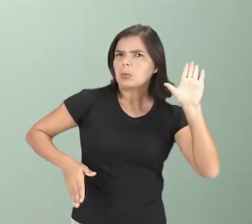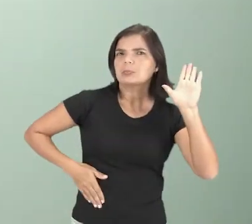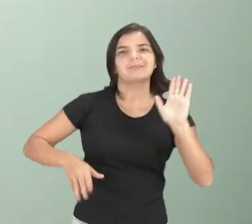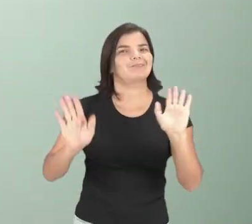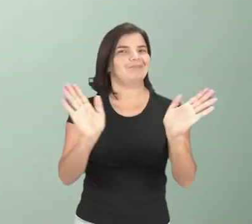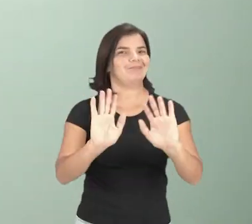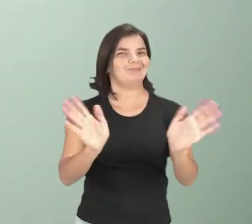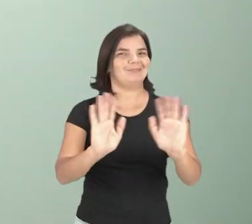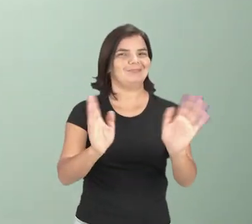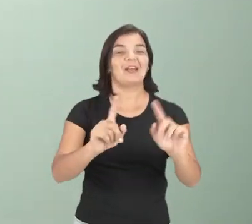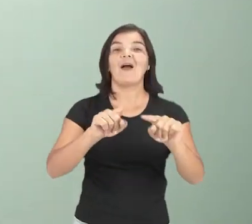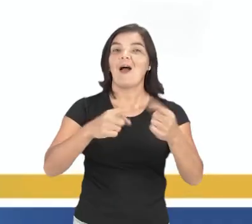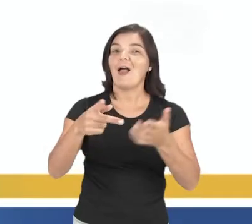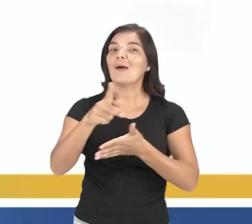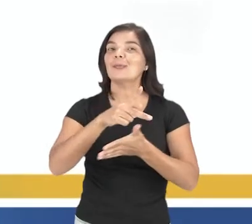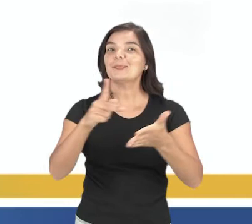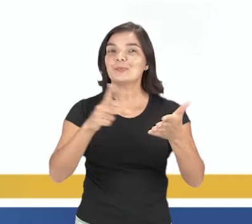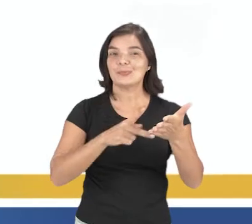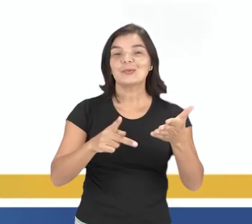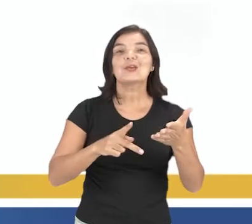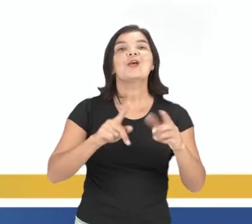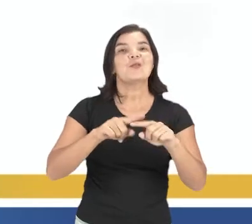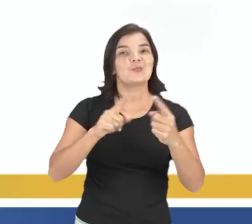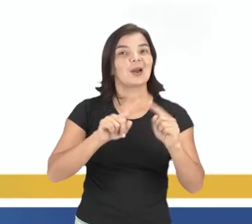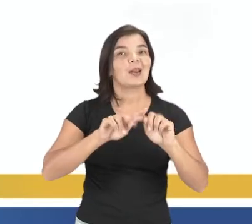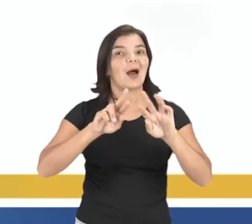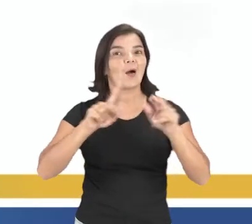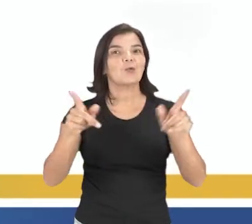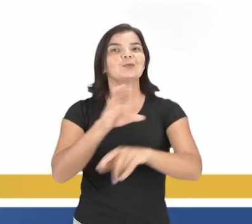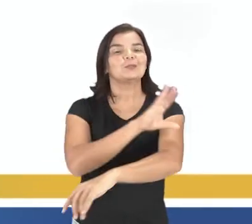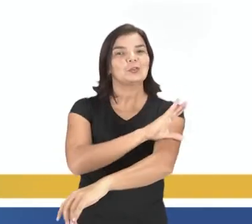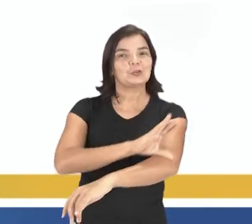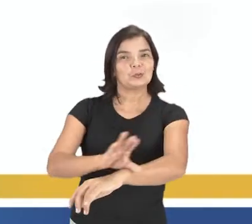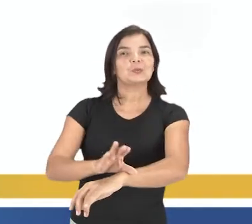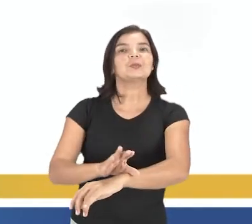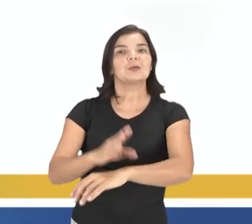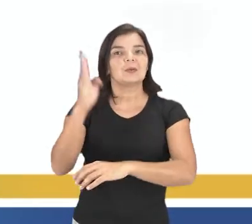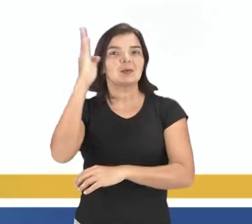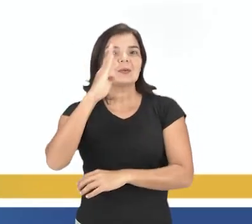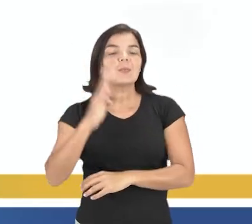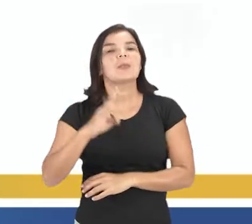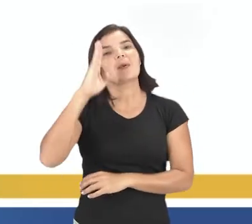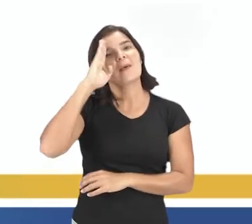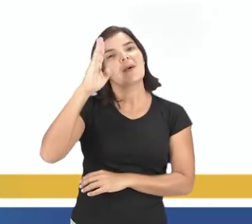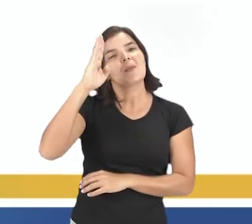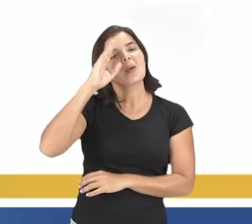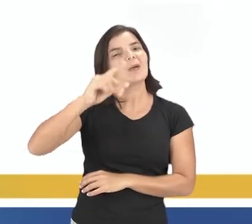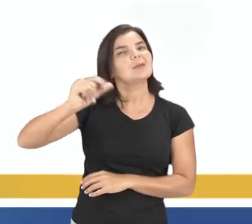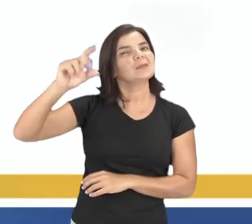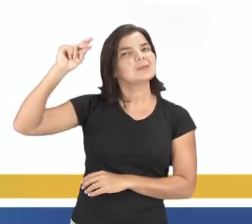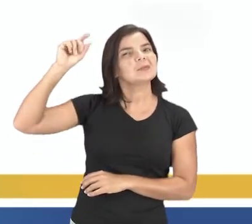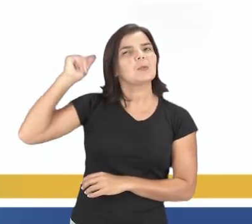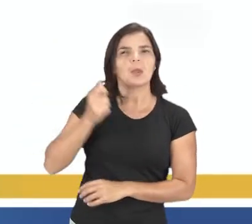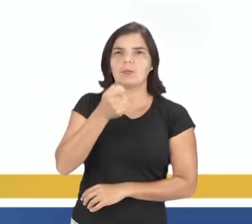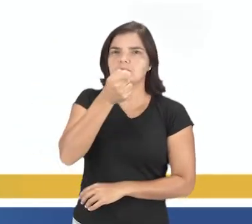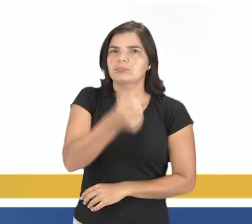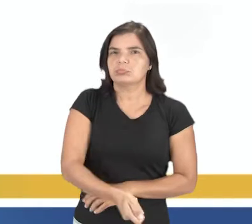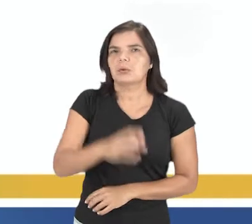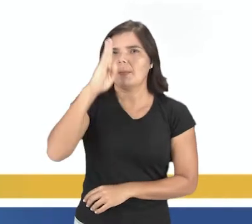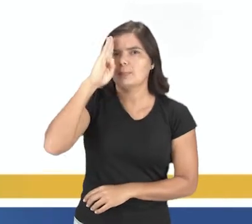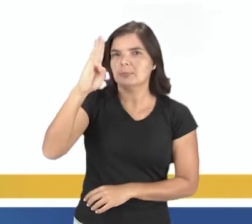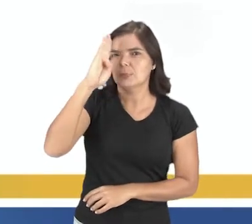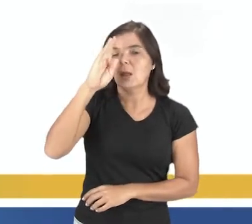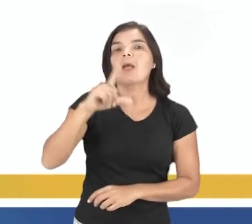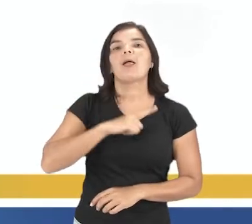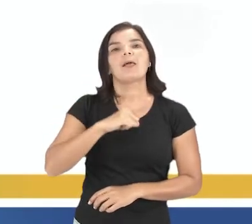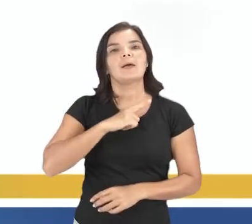gente, não é isso. A poesia marginal, ela vai na contramão da cultura do Brasil, principalmente lá na época da ditadura militar. Tá?